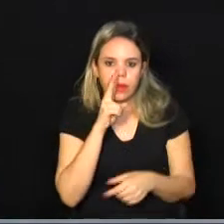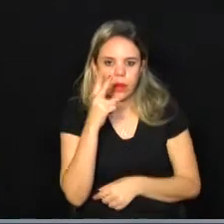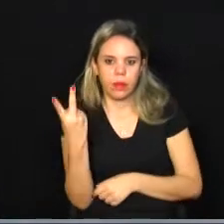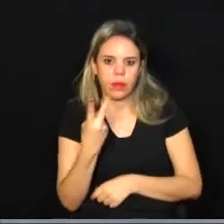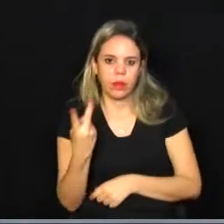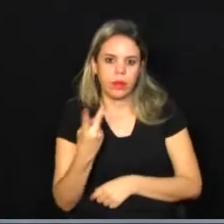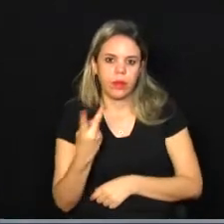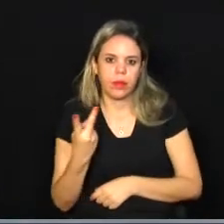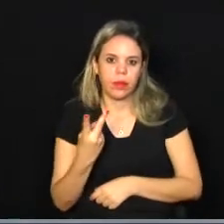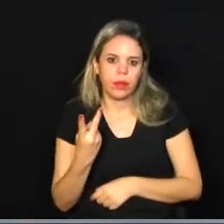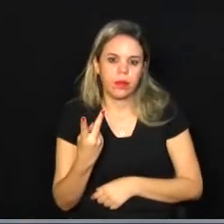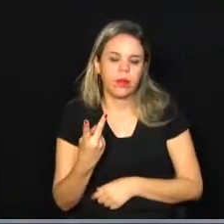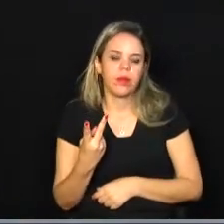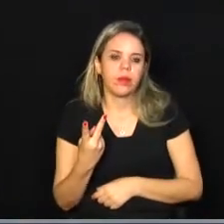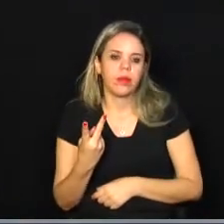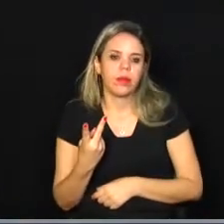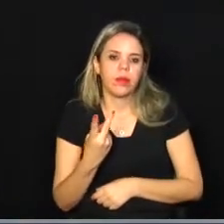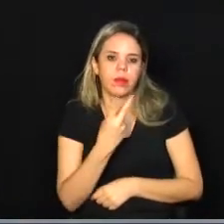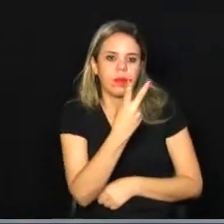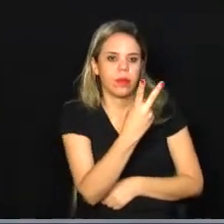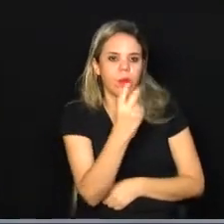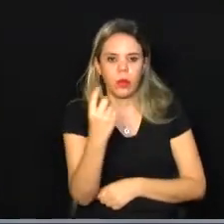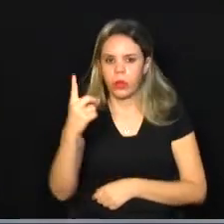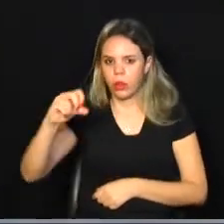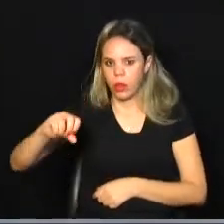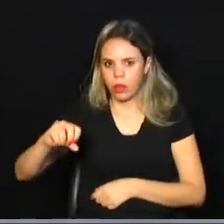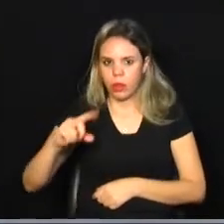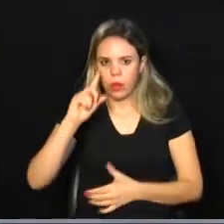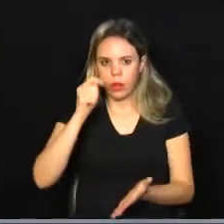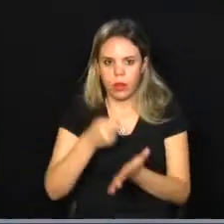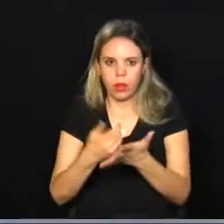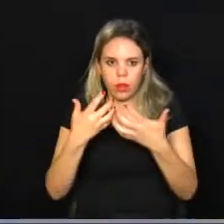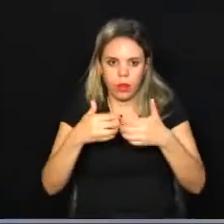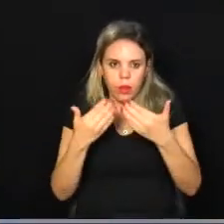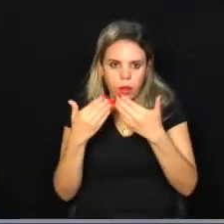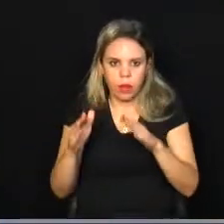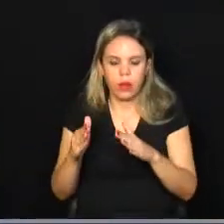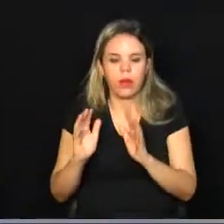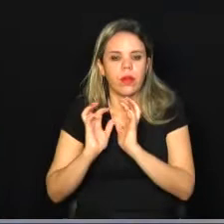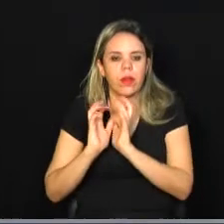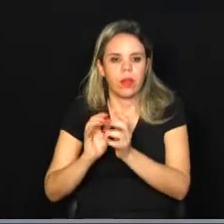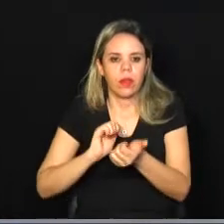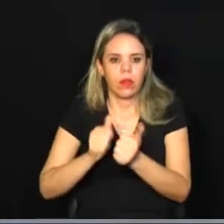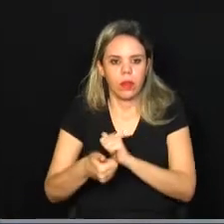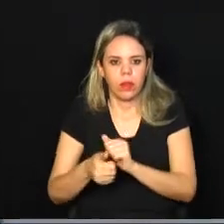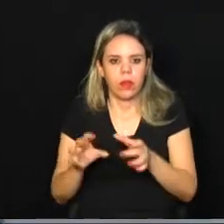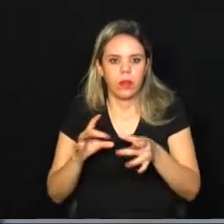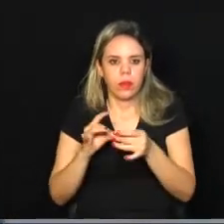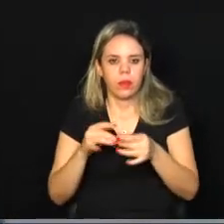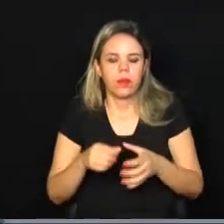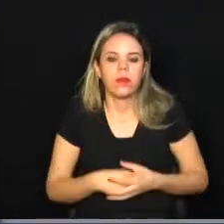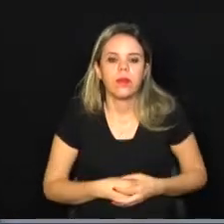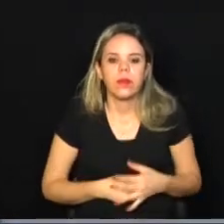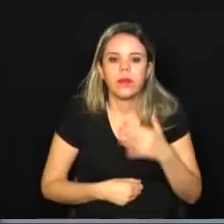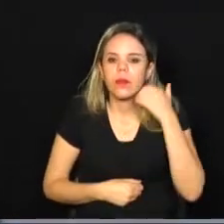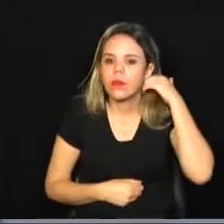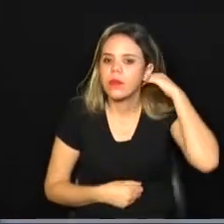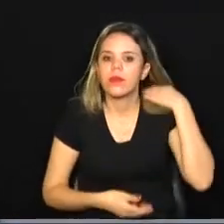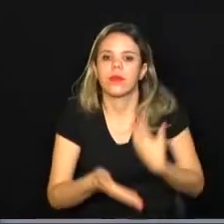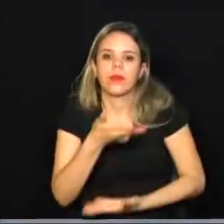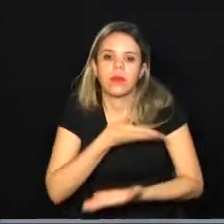outro. E aí, em 2019, nós decidimos abrir a Neurosport como sócios. É uma